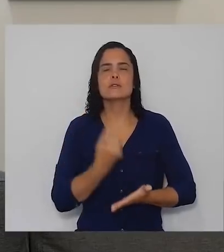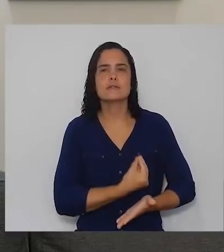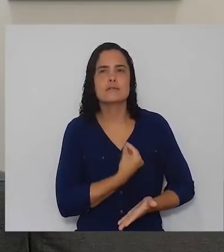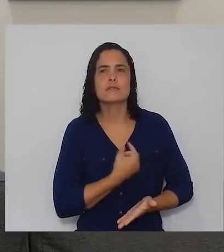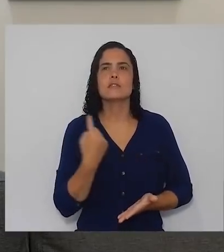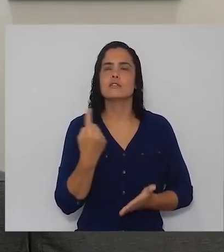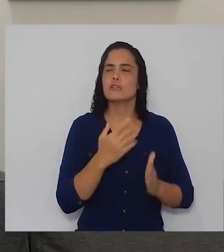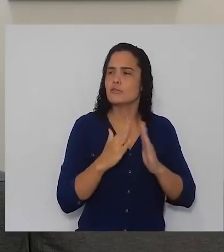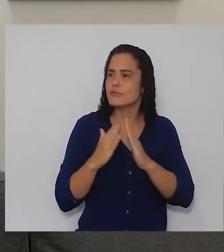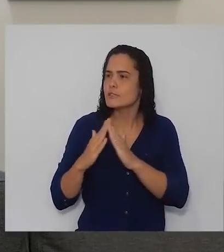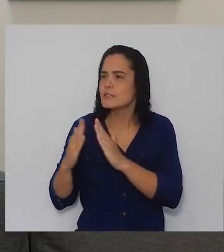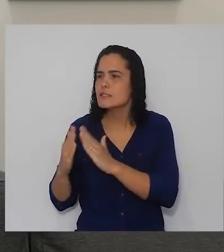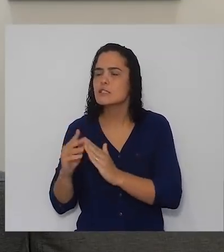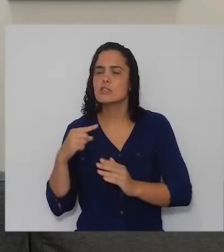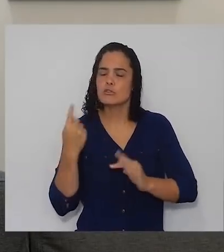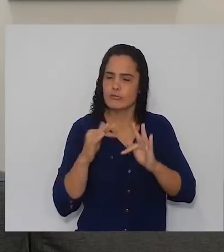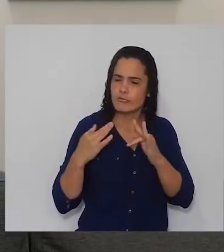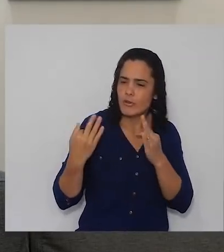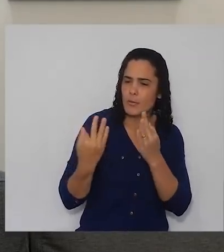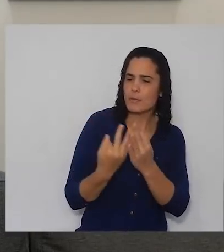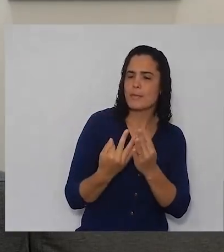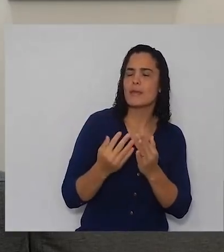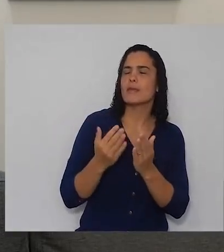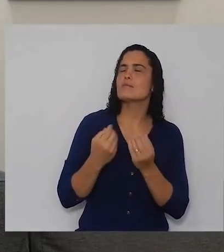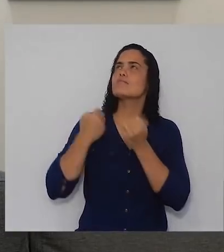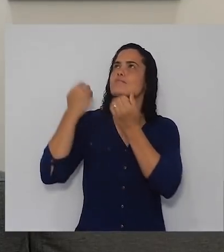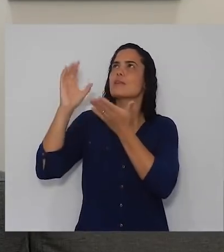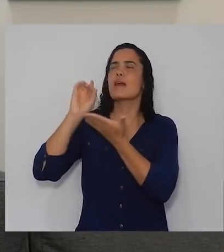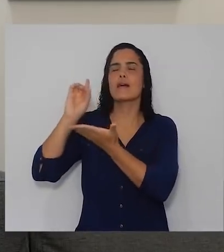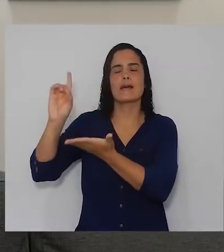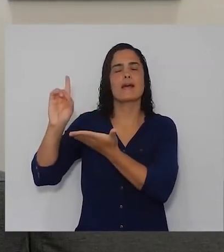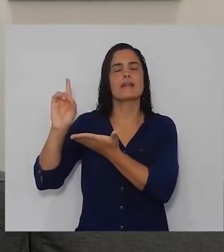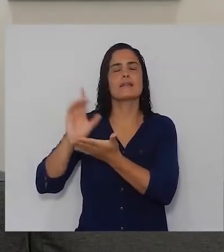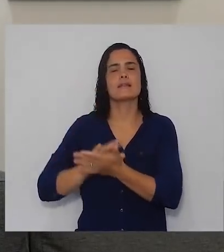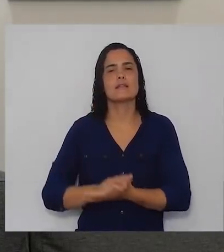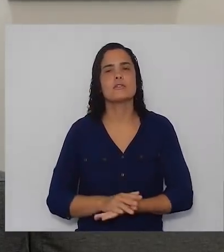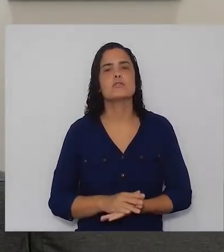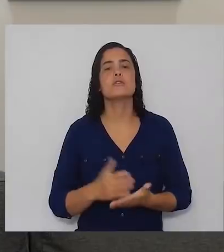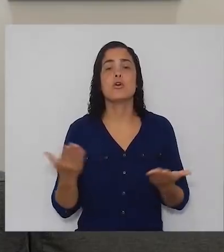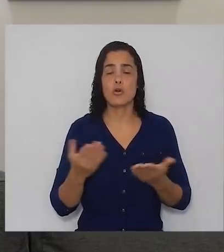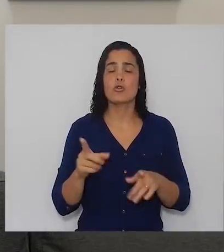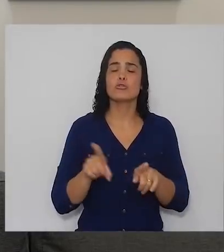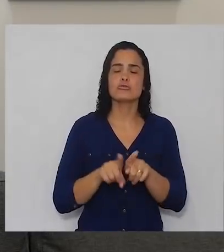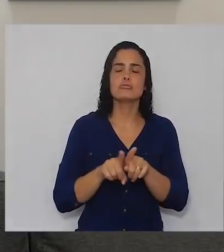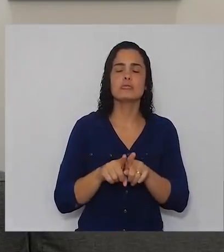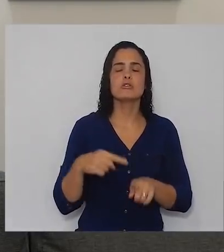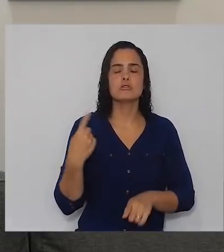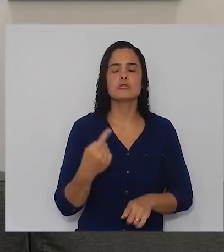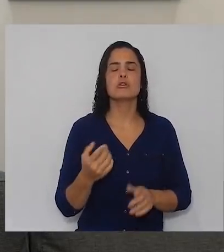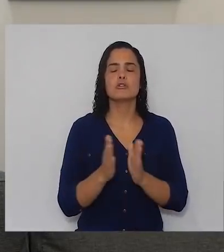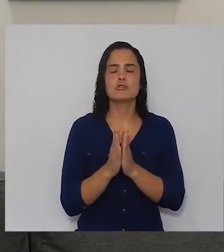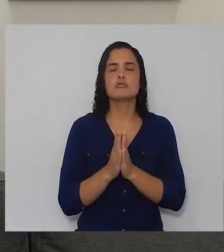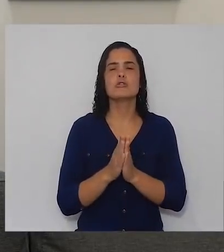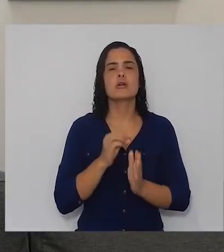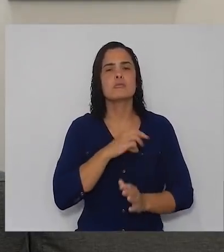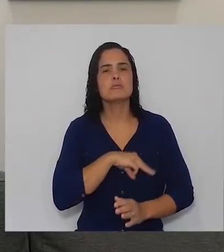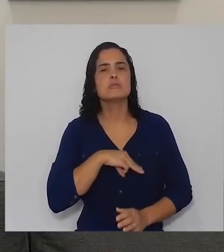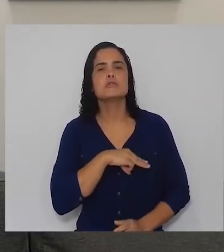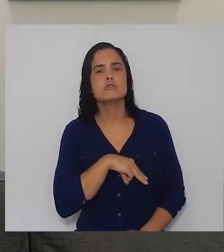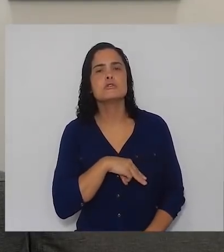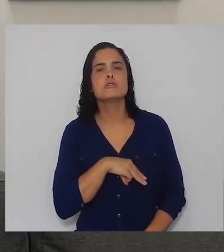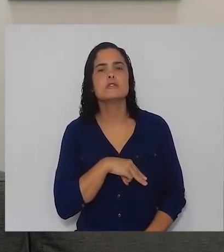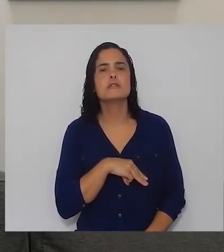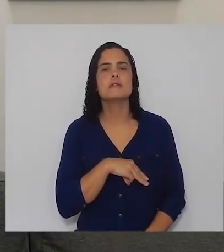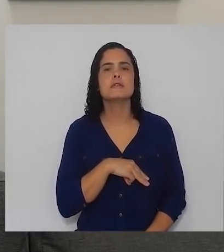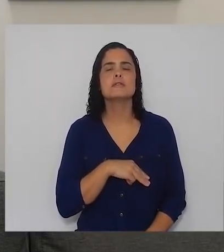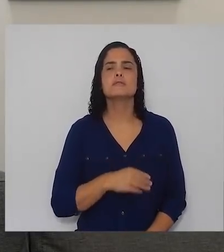vizinhos. Nós vamos orar mais uma vez, orar pelos nossos missionários, orar por este tempo. Eu li um artigo essa semana de um pastor que